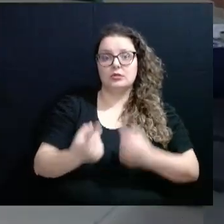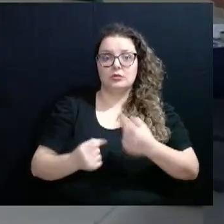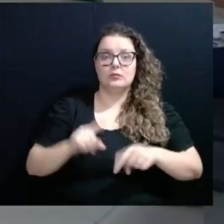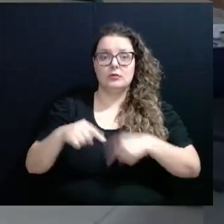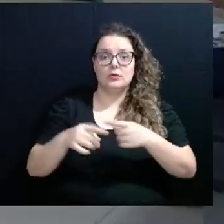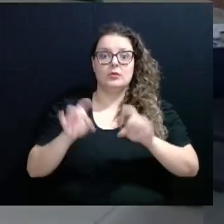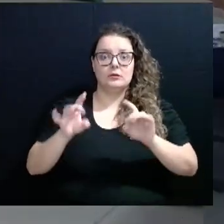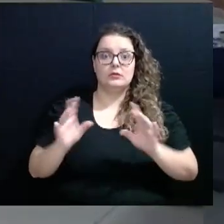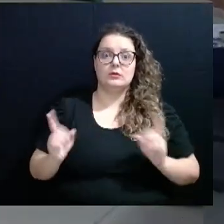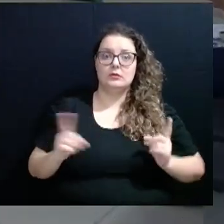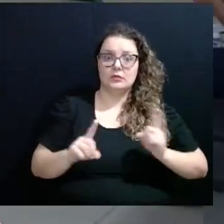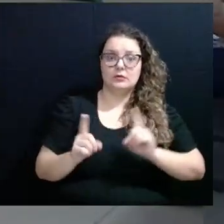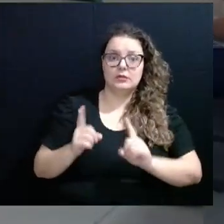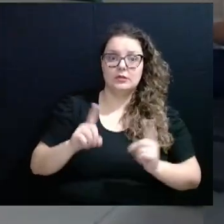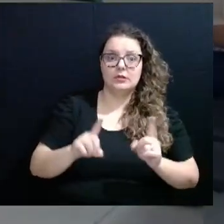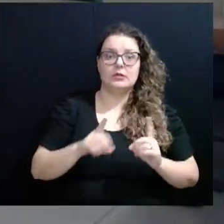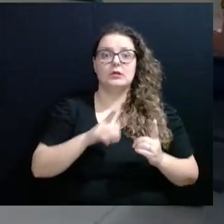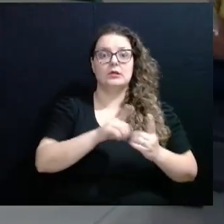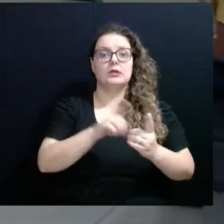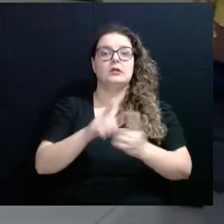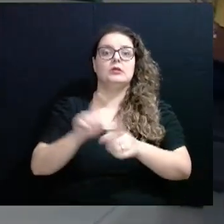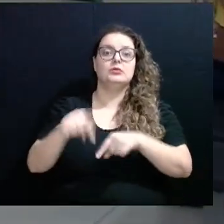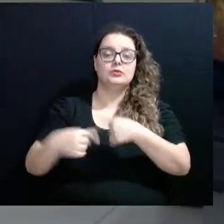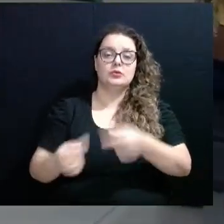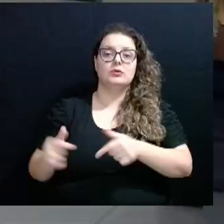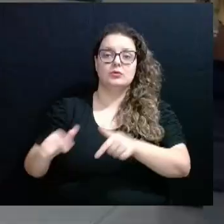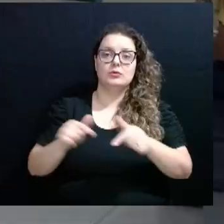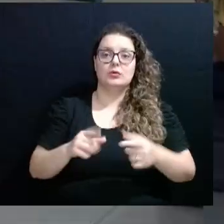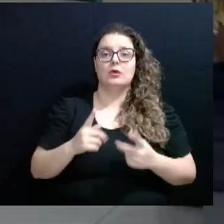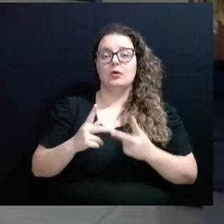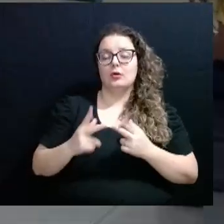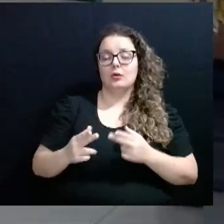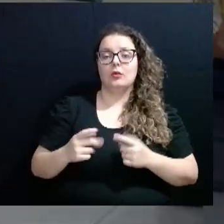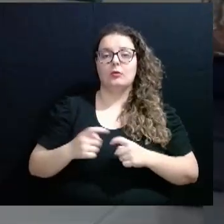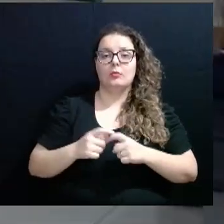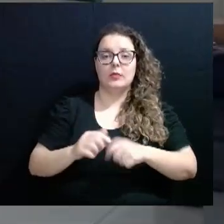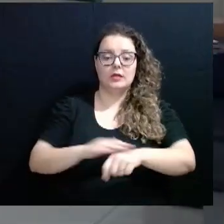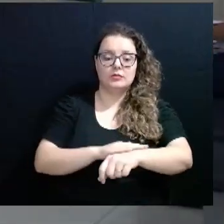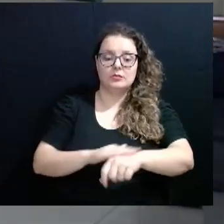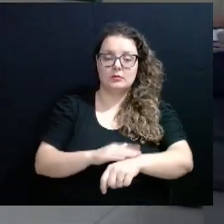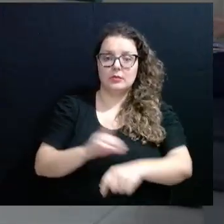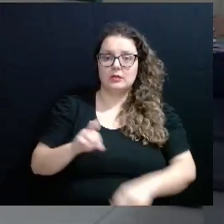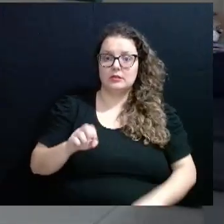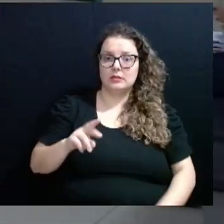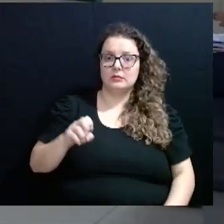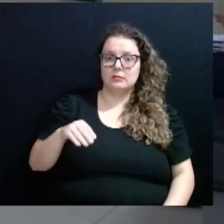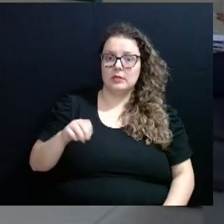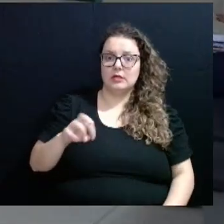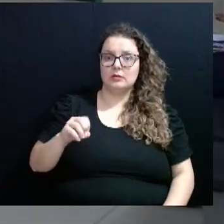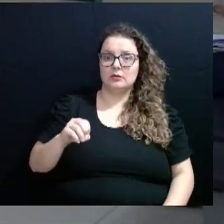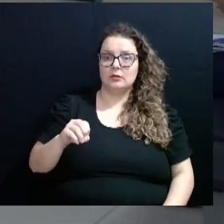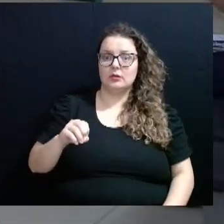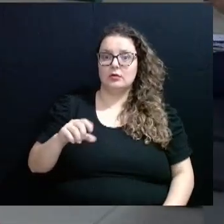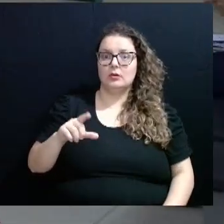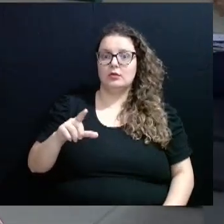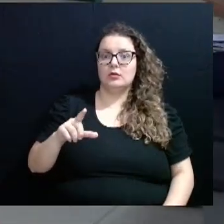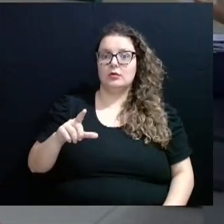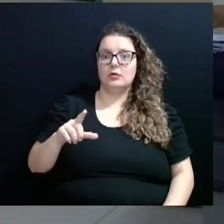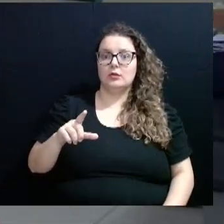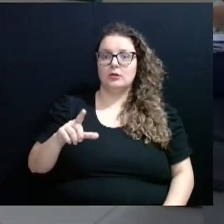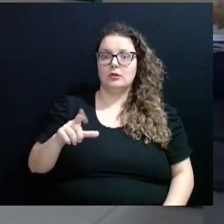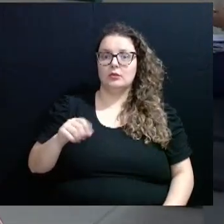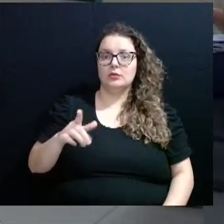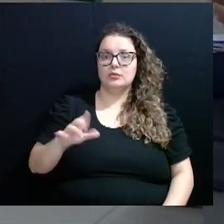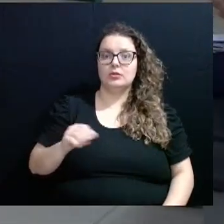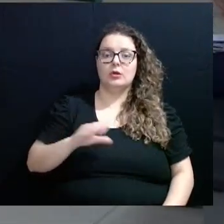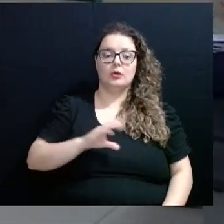gente já atende em outros lugares, como a dermatologia, a colonoendoscopia, o ambulatório de